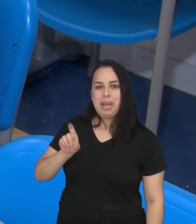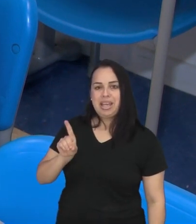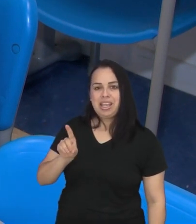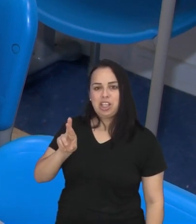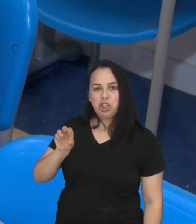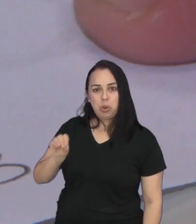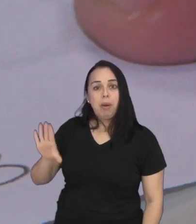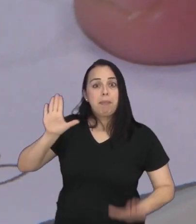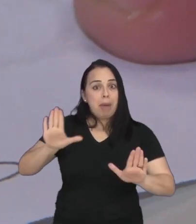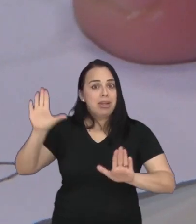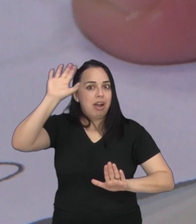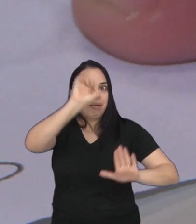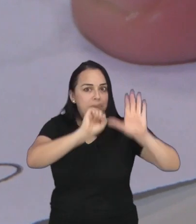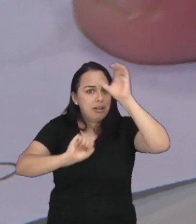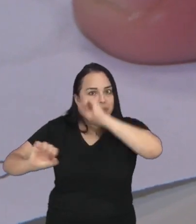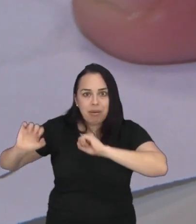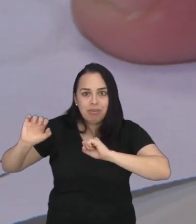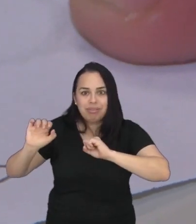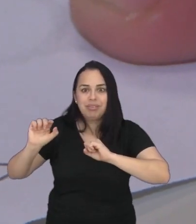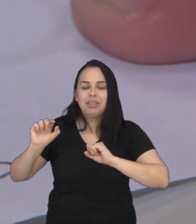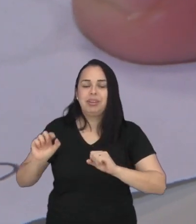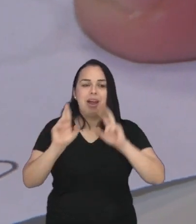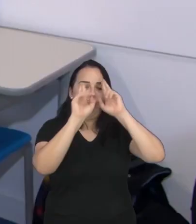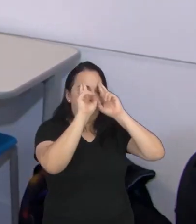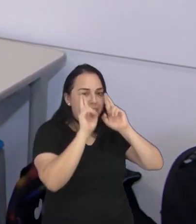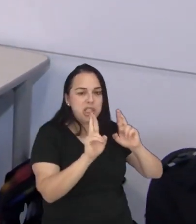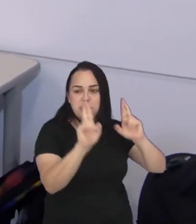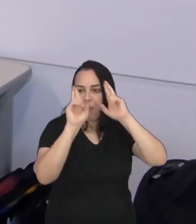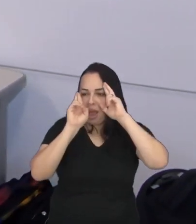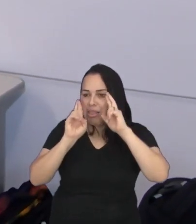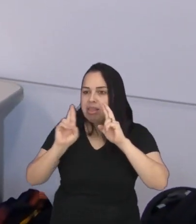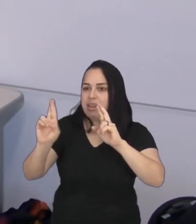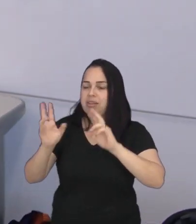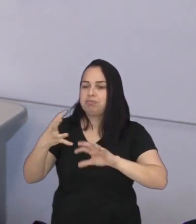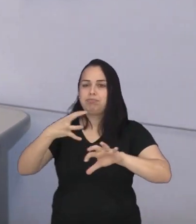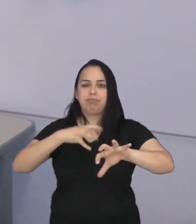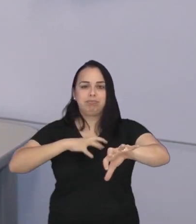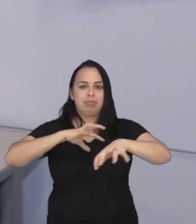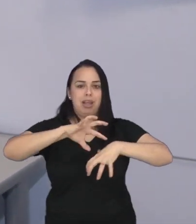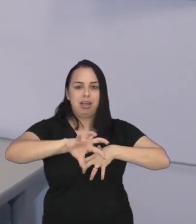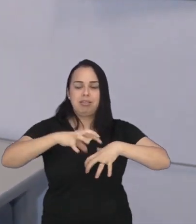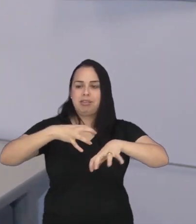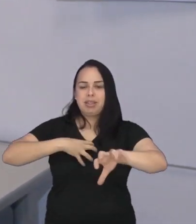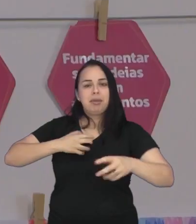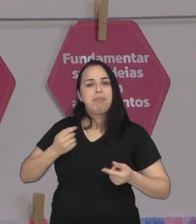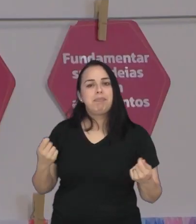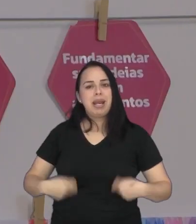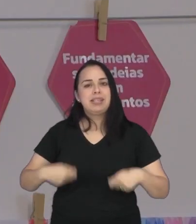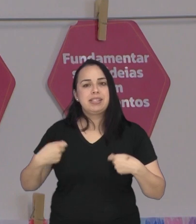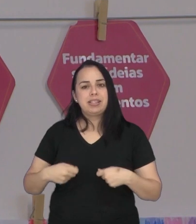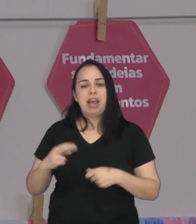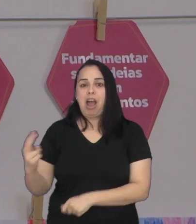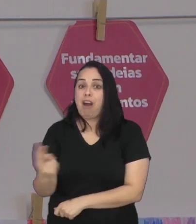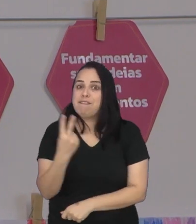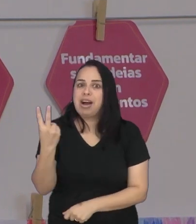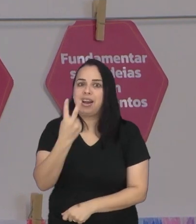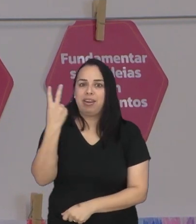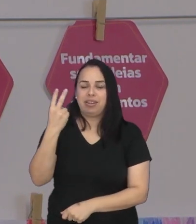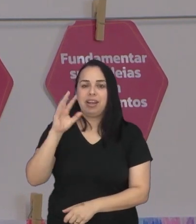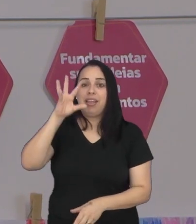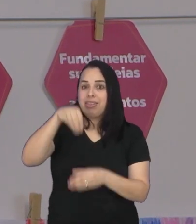entrega voluntária são úteis para pessoas como o Rafael. Ele é pedreiro e, ao fim de cada obra, leva os resíduos até o PEV.